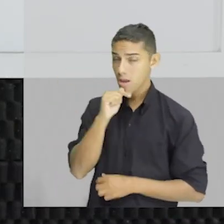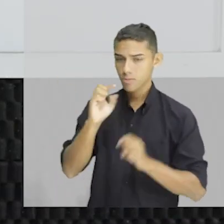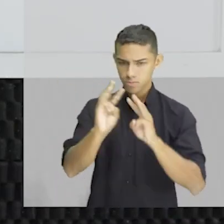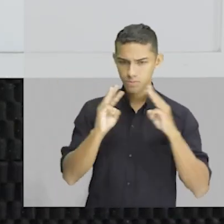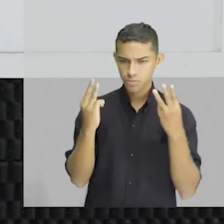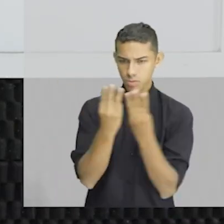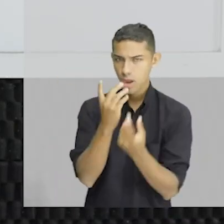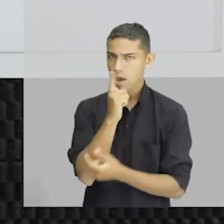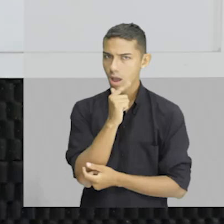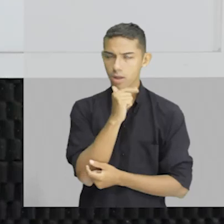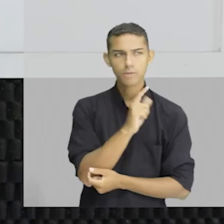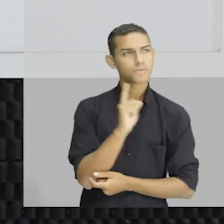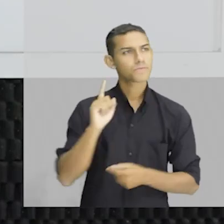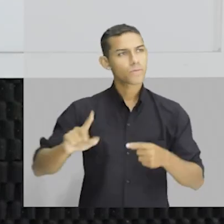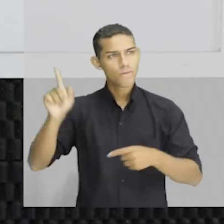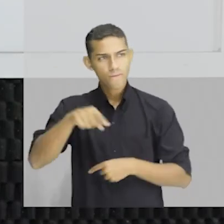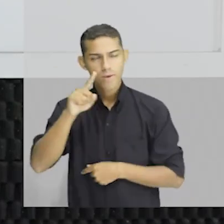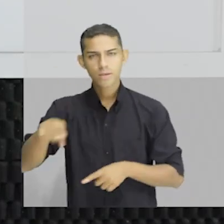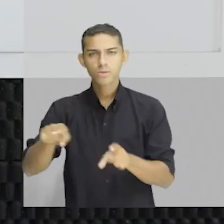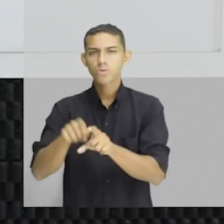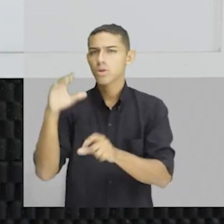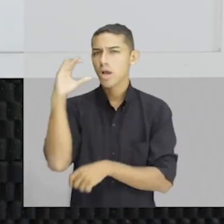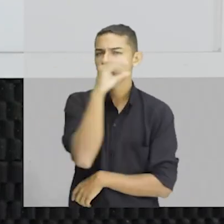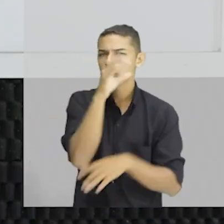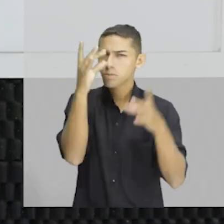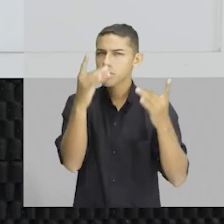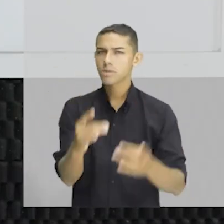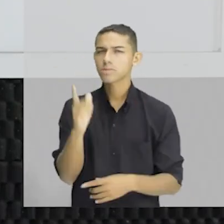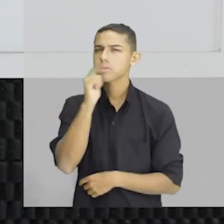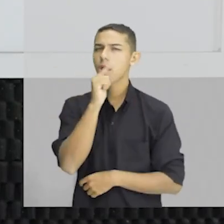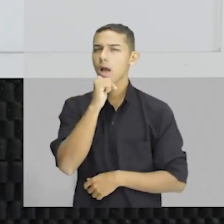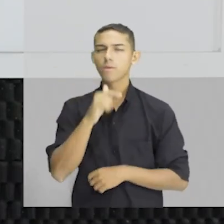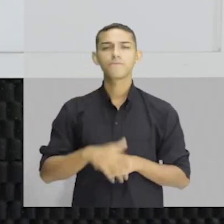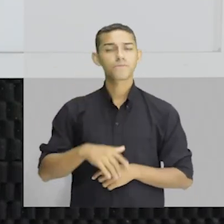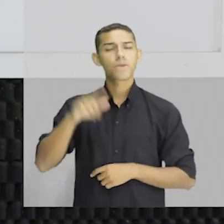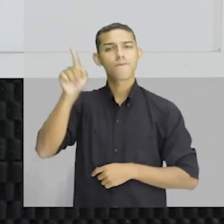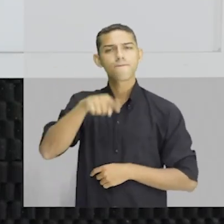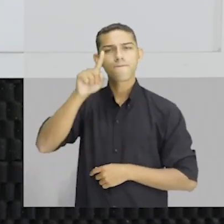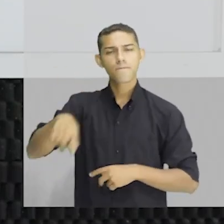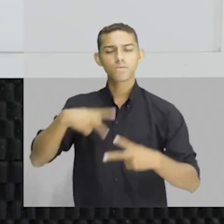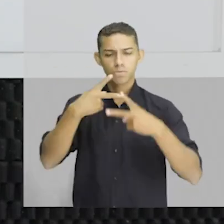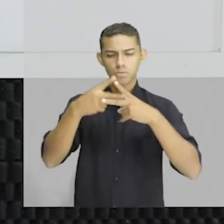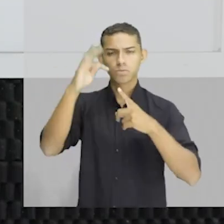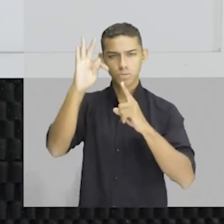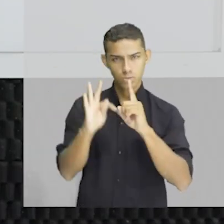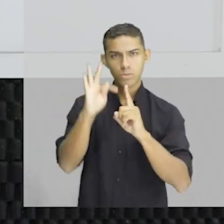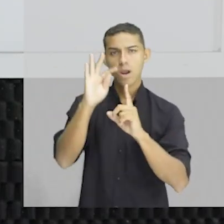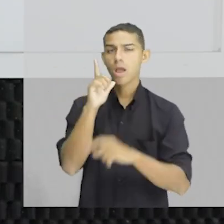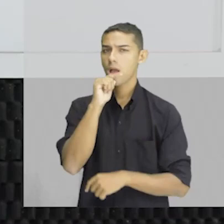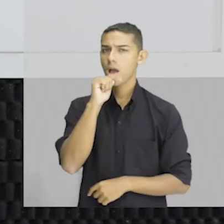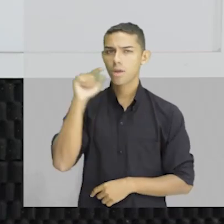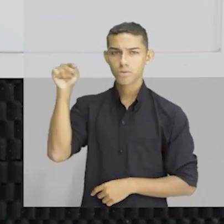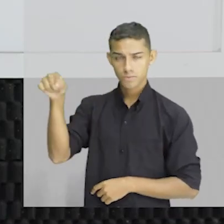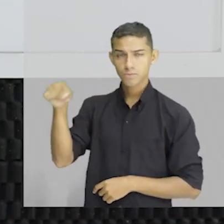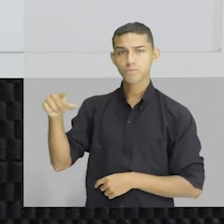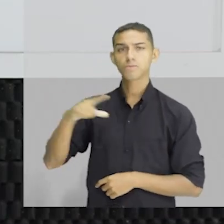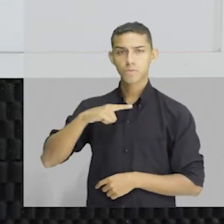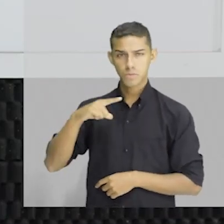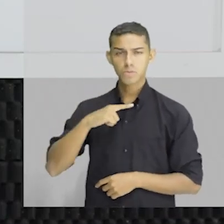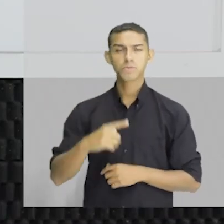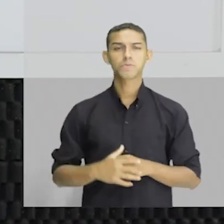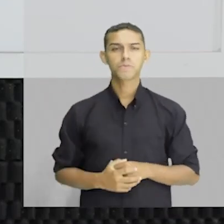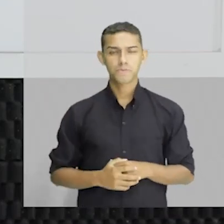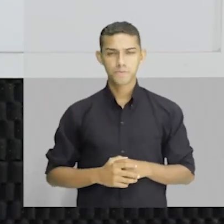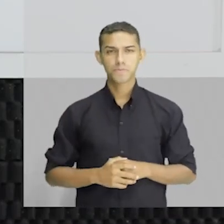vezes o calor específico da água vezes a variação de temperatura que a água vai sofrer